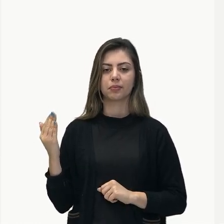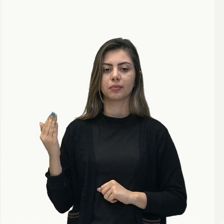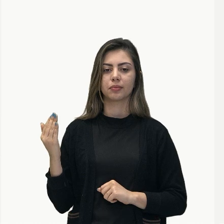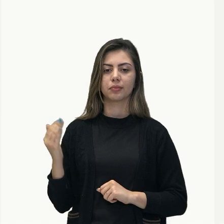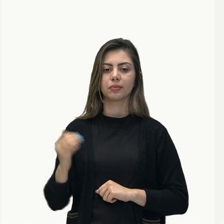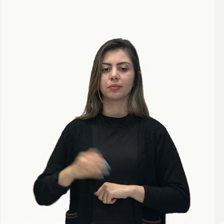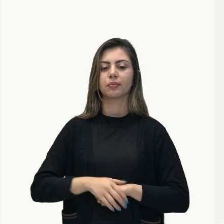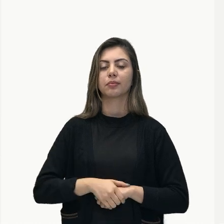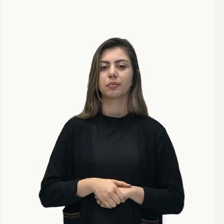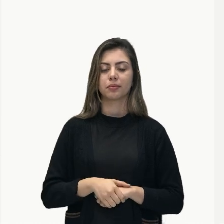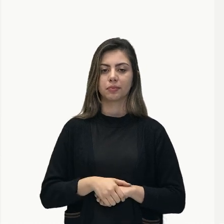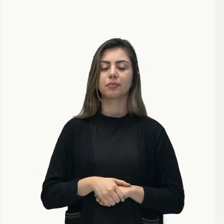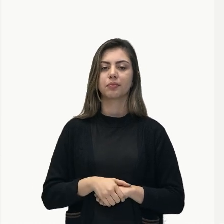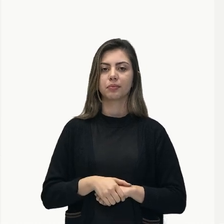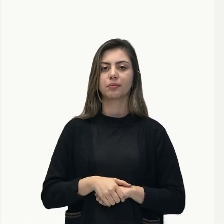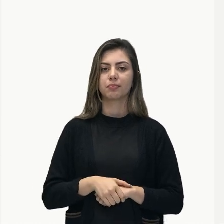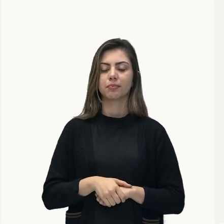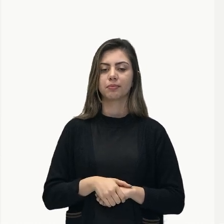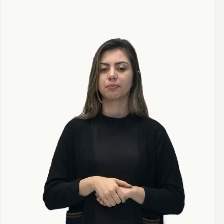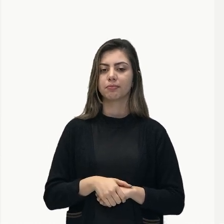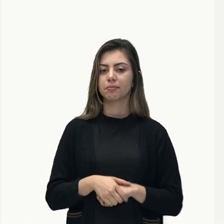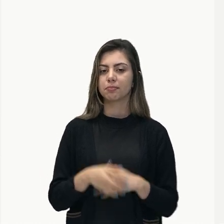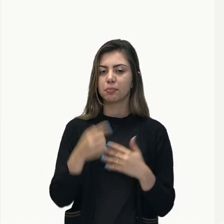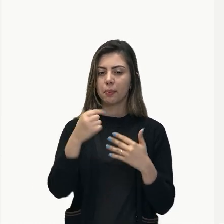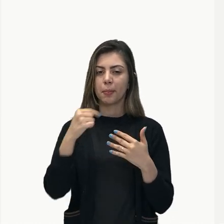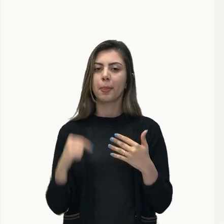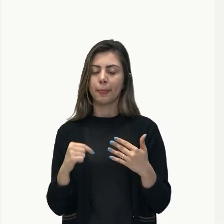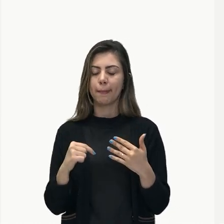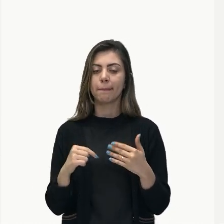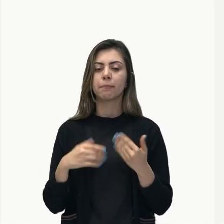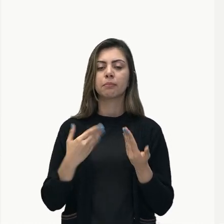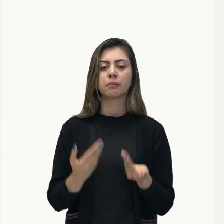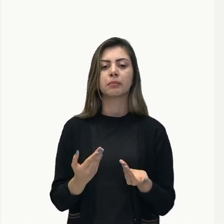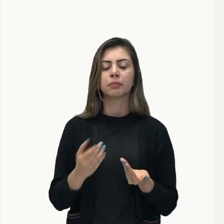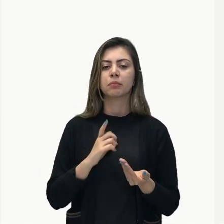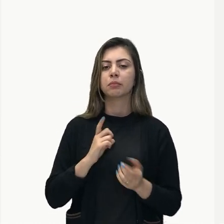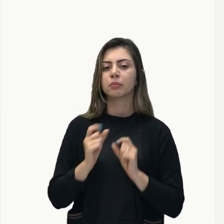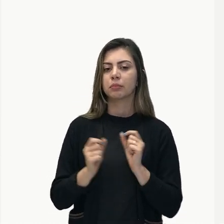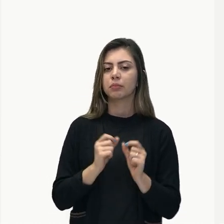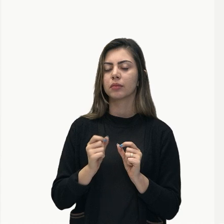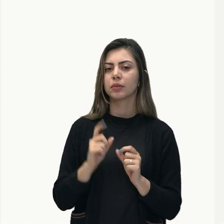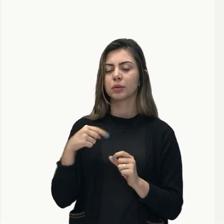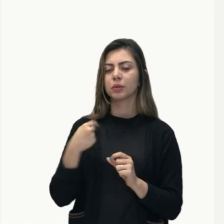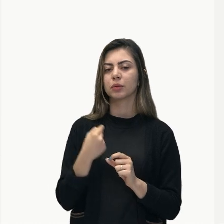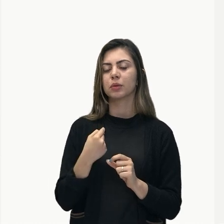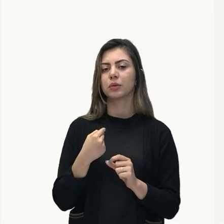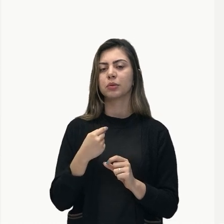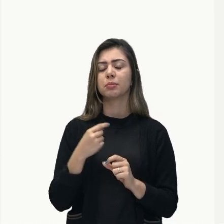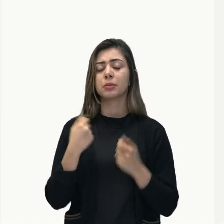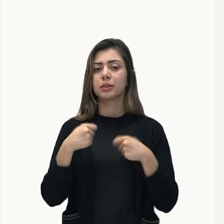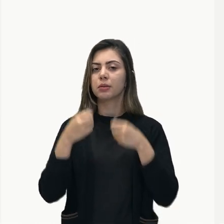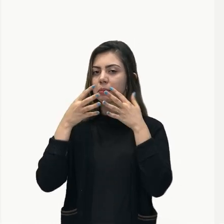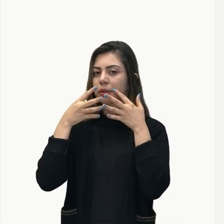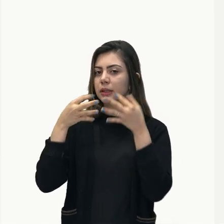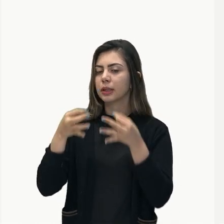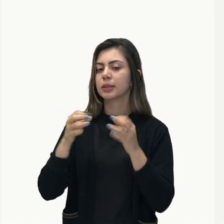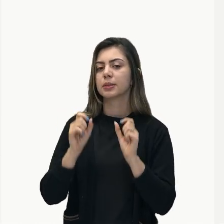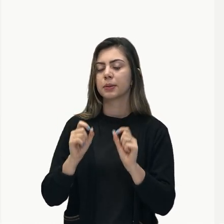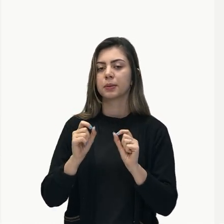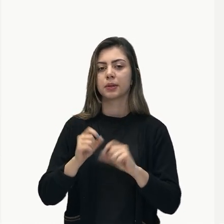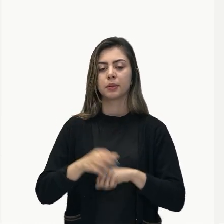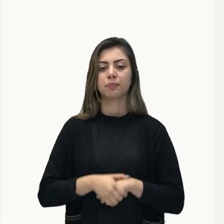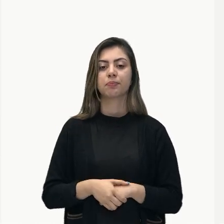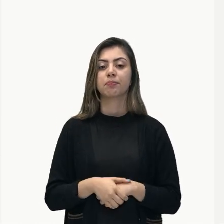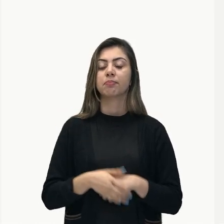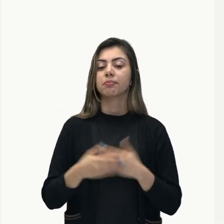vendíamos, vosotros vendíais, eles vendiam. Duas coisas que todos nós temos que ter bastante atenção.